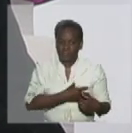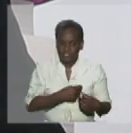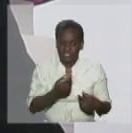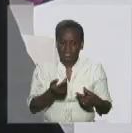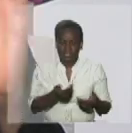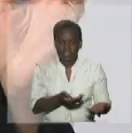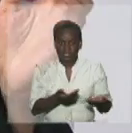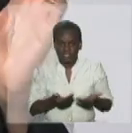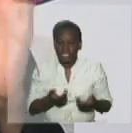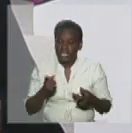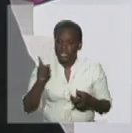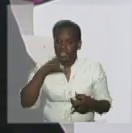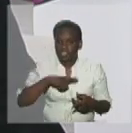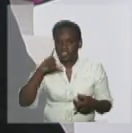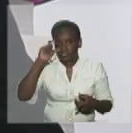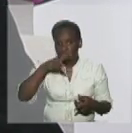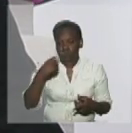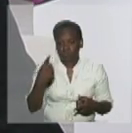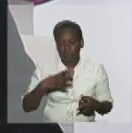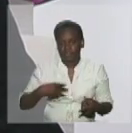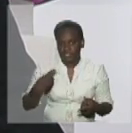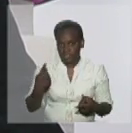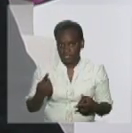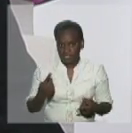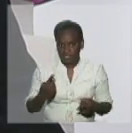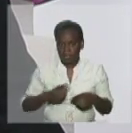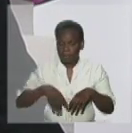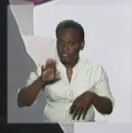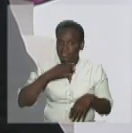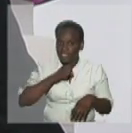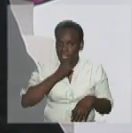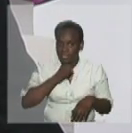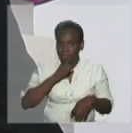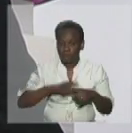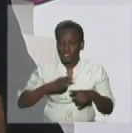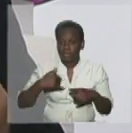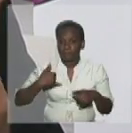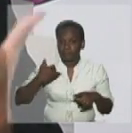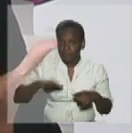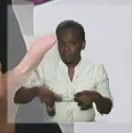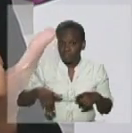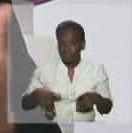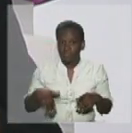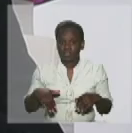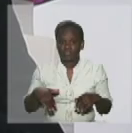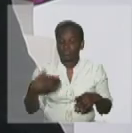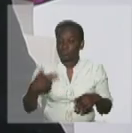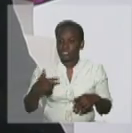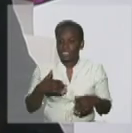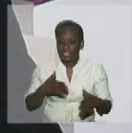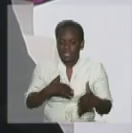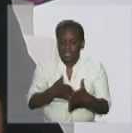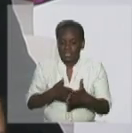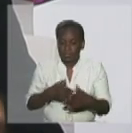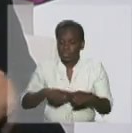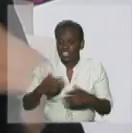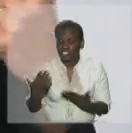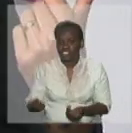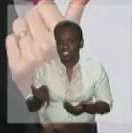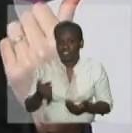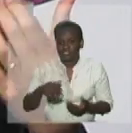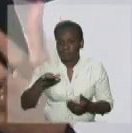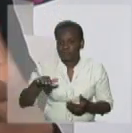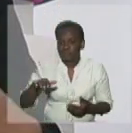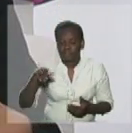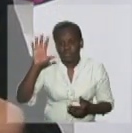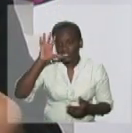amor das filhas. Na verdade, ele tem um pouco de dificuldade com uma filha, né? Que é a mais velha. Porque a mais nova, ele já não tem esse bloqueio, porque ela é